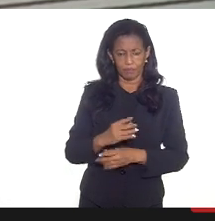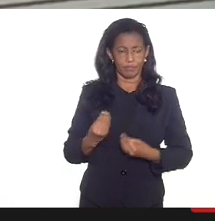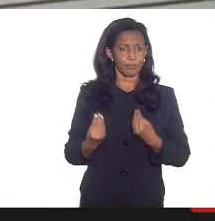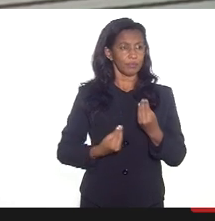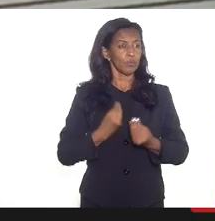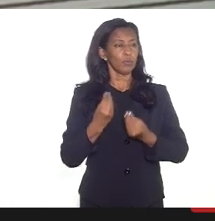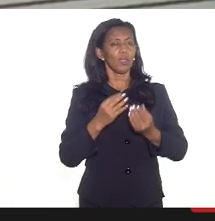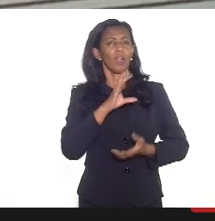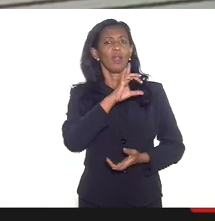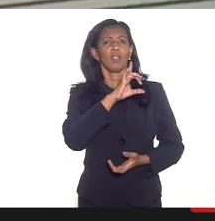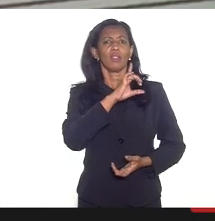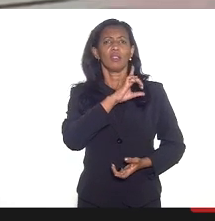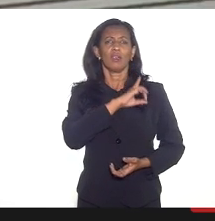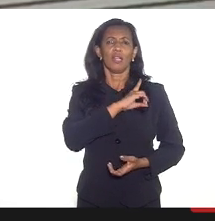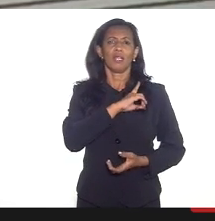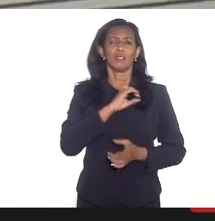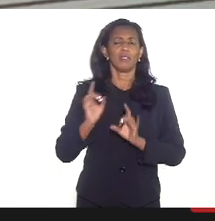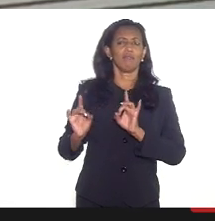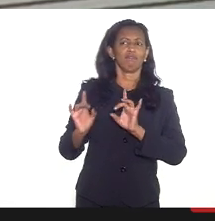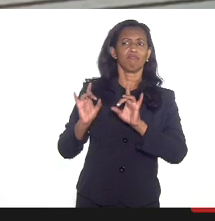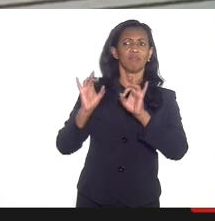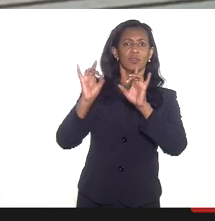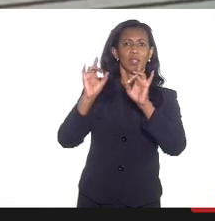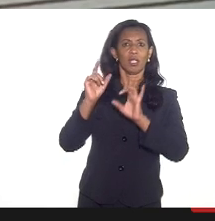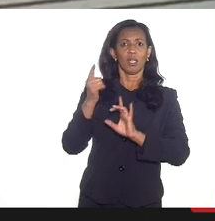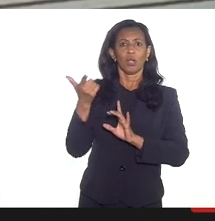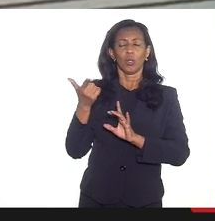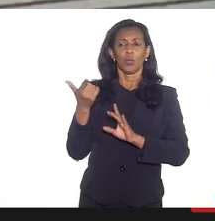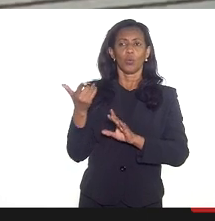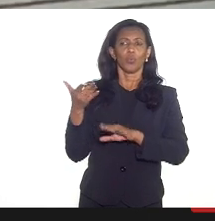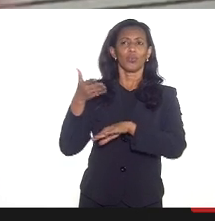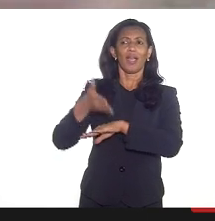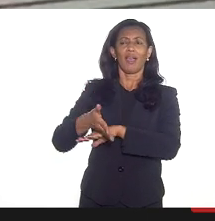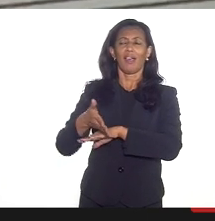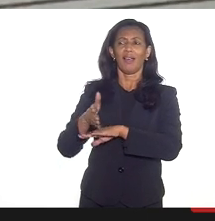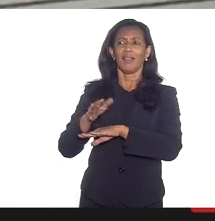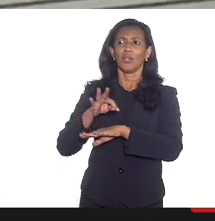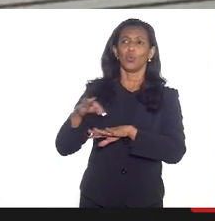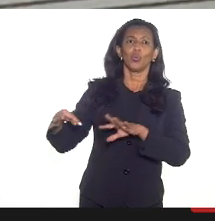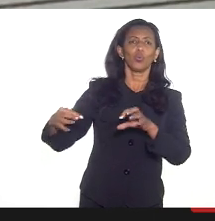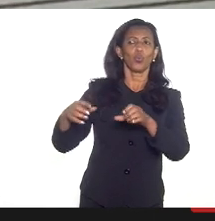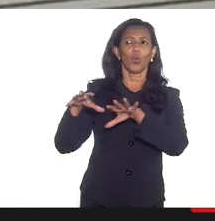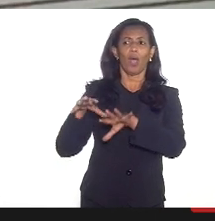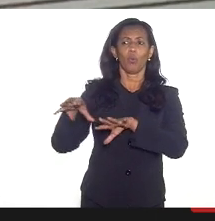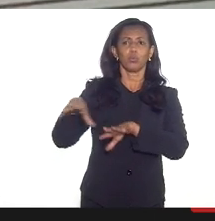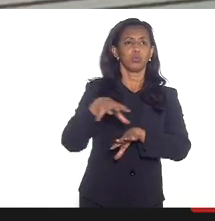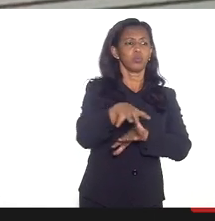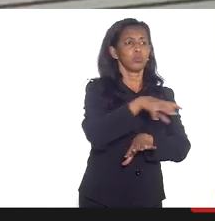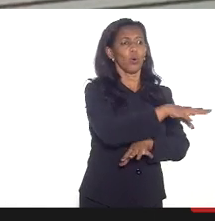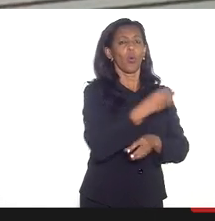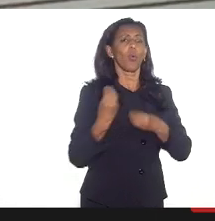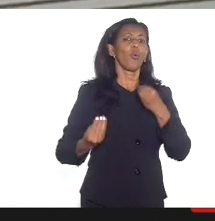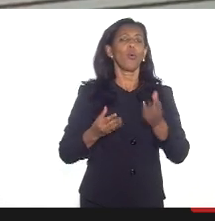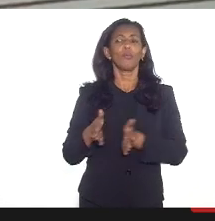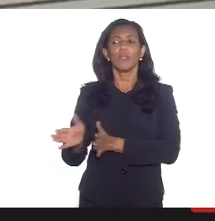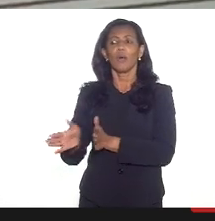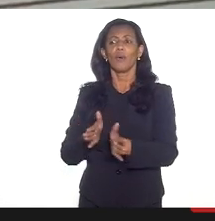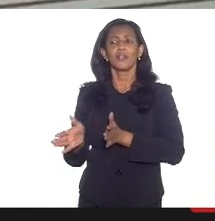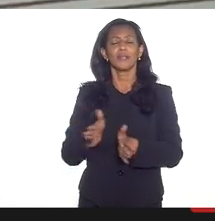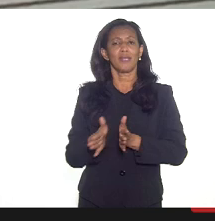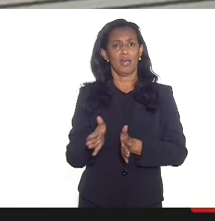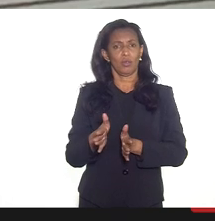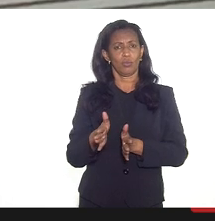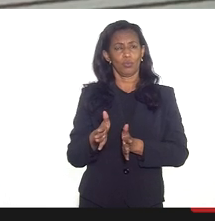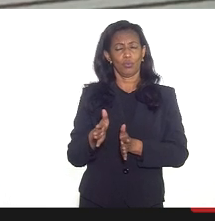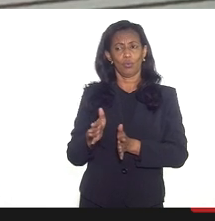a delegacia especializada não está em todos os lugares, como é que é o acesso da população às instituições, qual é